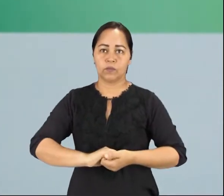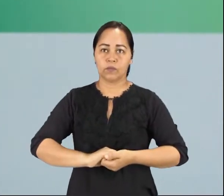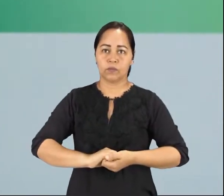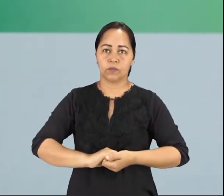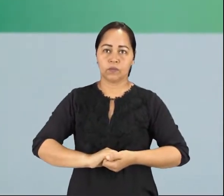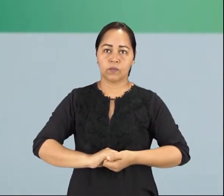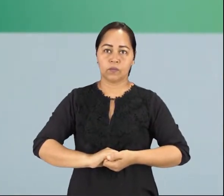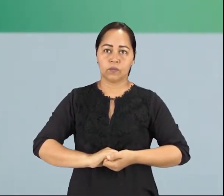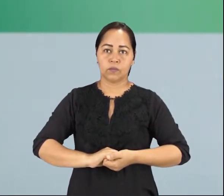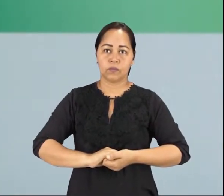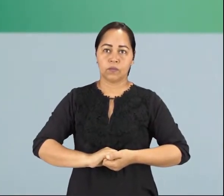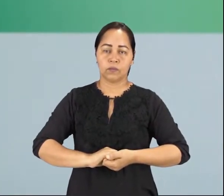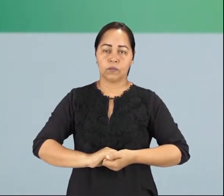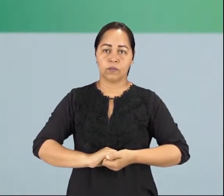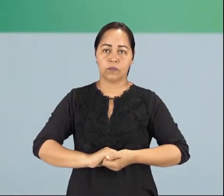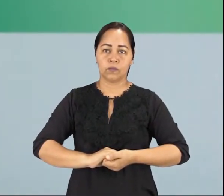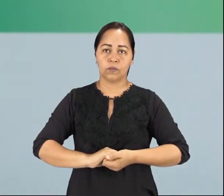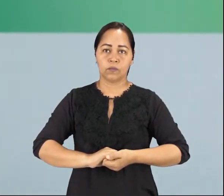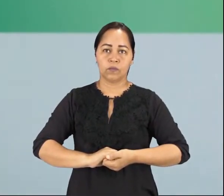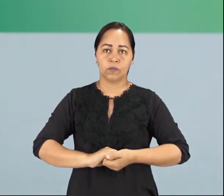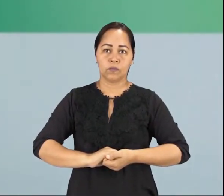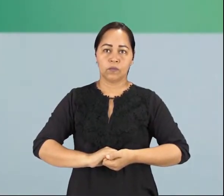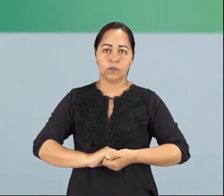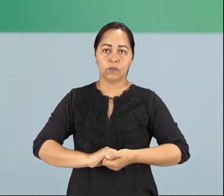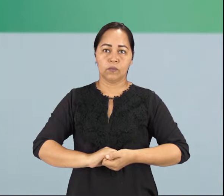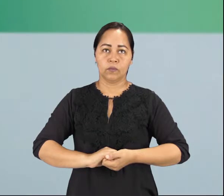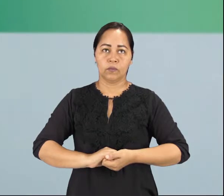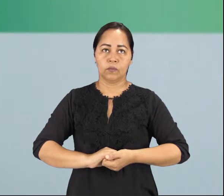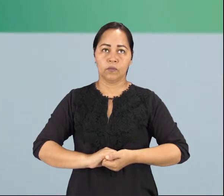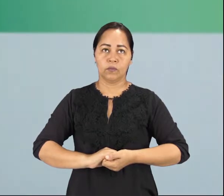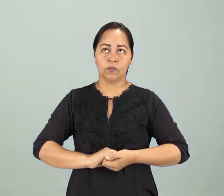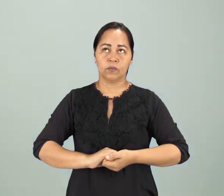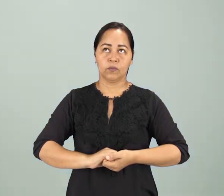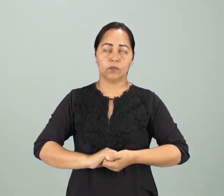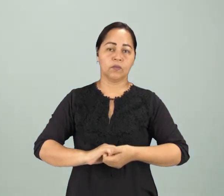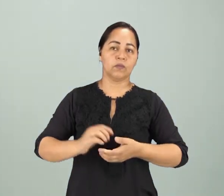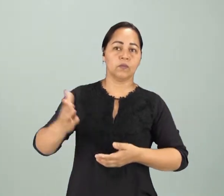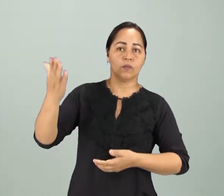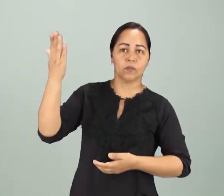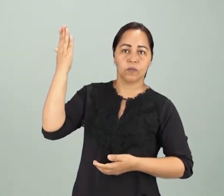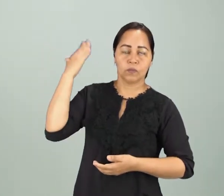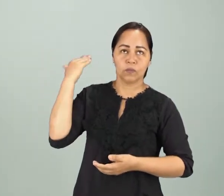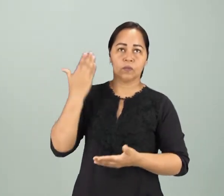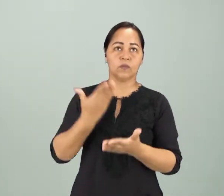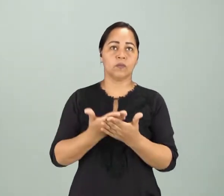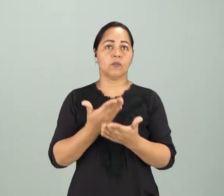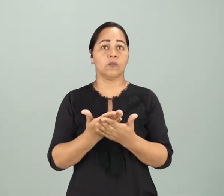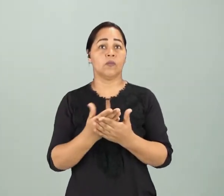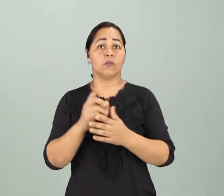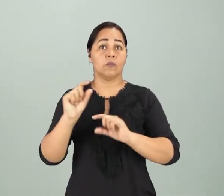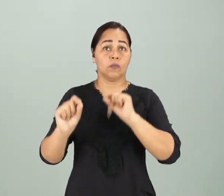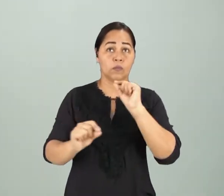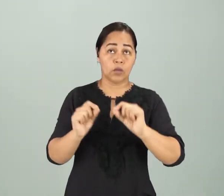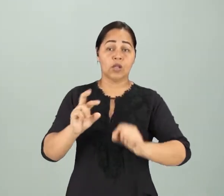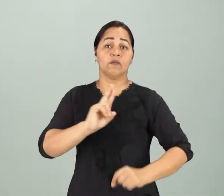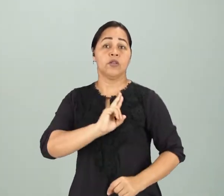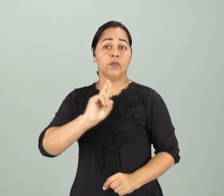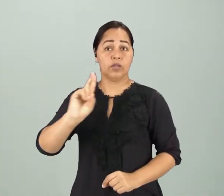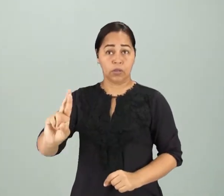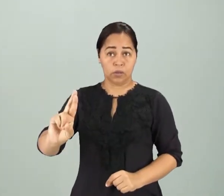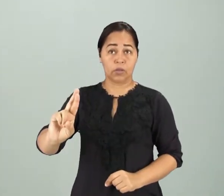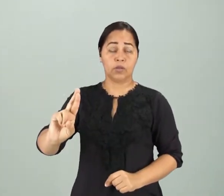pouco sobre a ideia de que Neruda serviu um tempo como cônsul, como embaixador em alguns